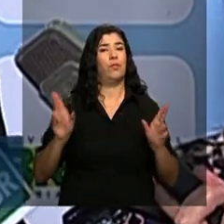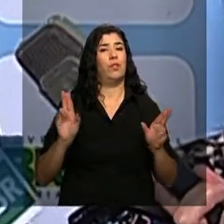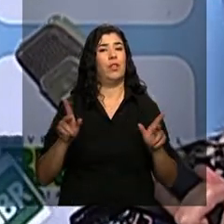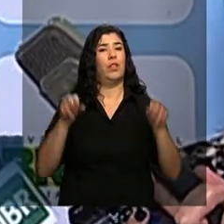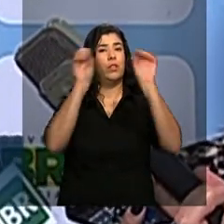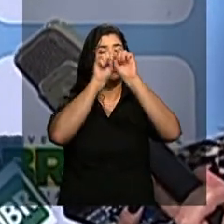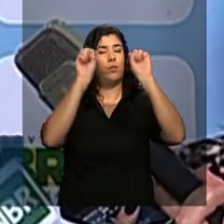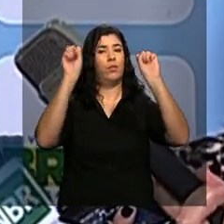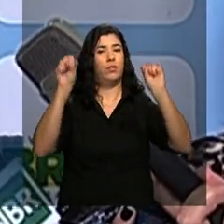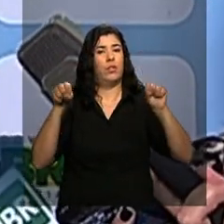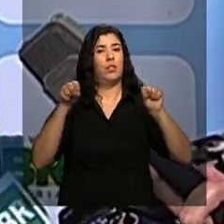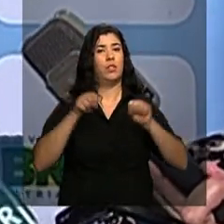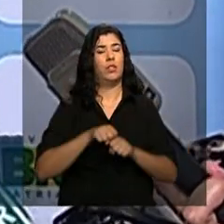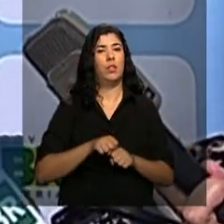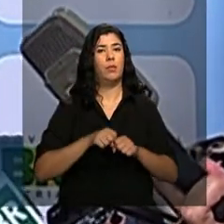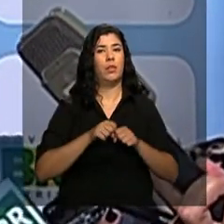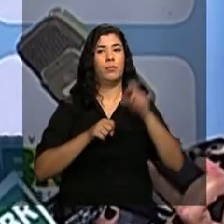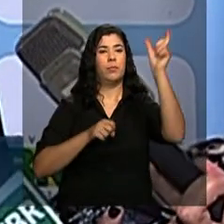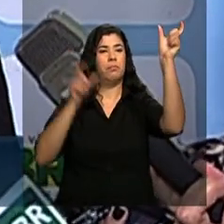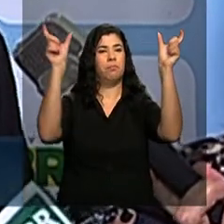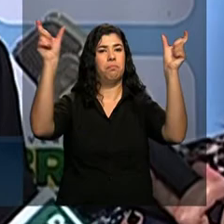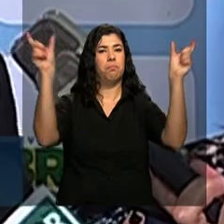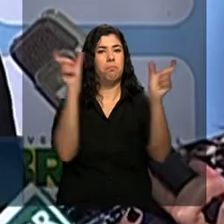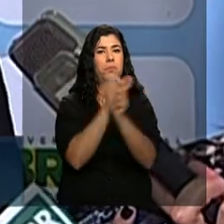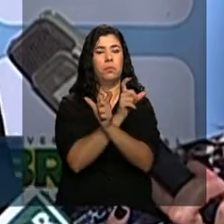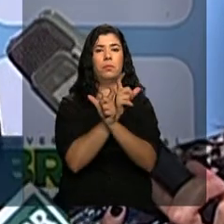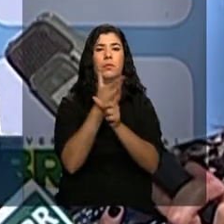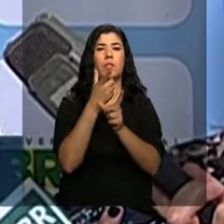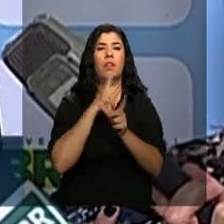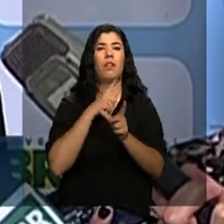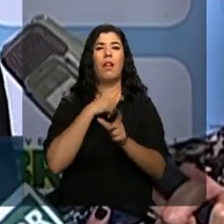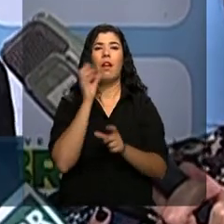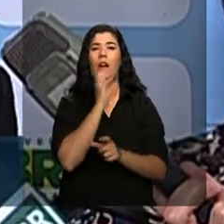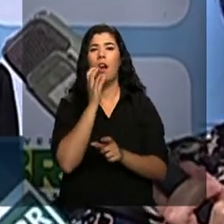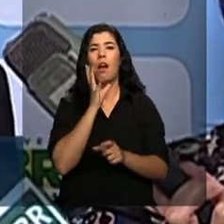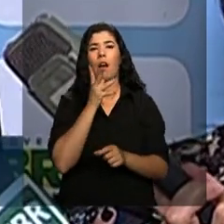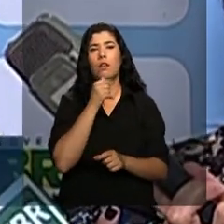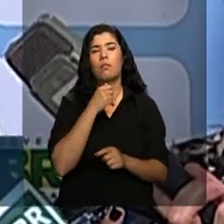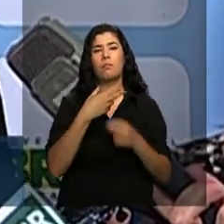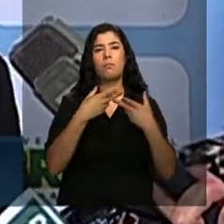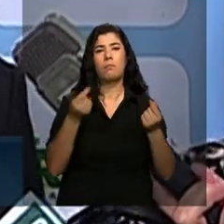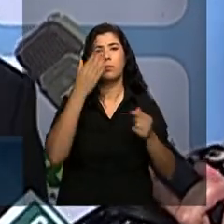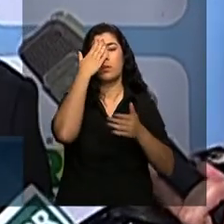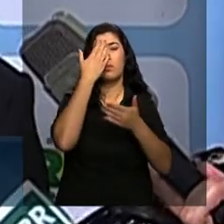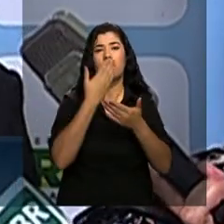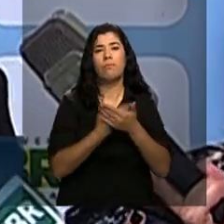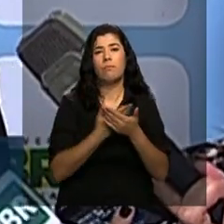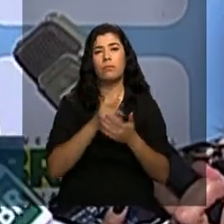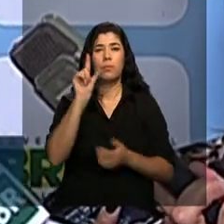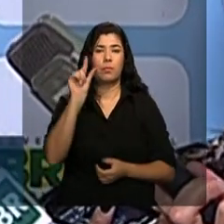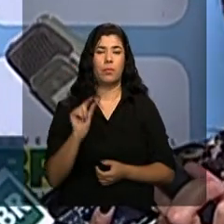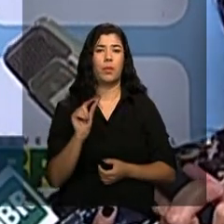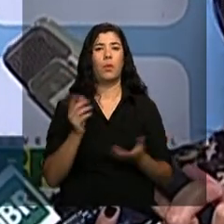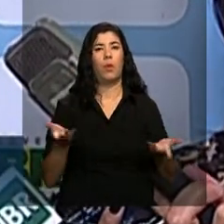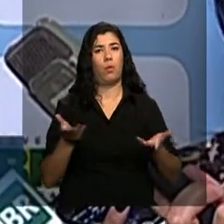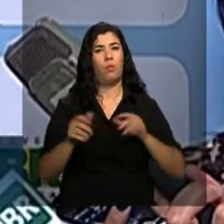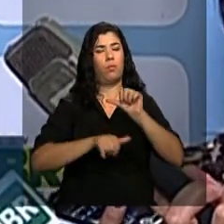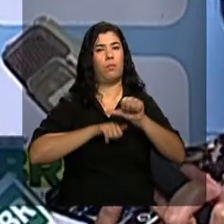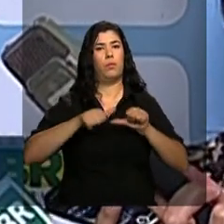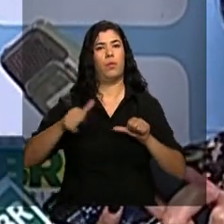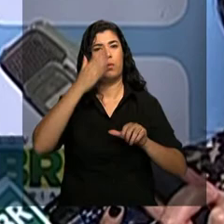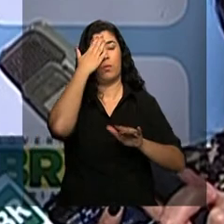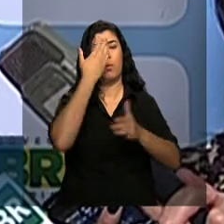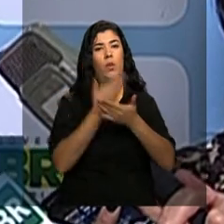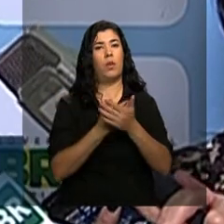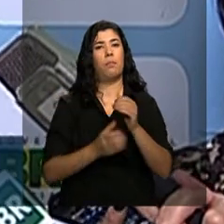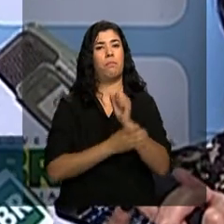troca de informações que não dá a mesma qualidade, a mesma agilidade, a mesma confiabilidade que nós passaremos a ter a partir